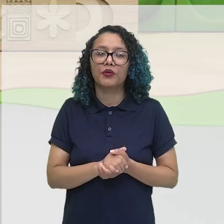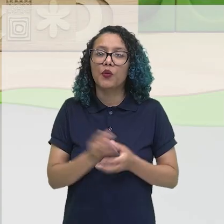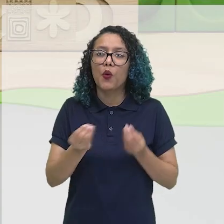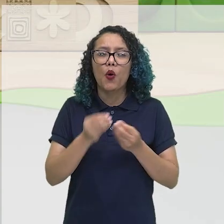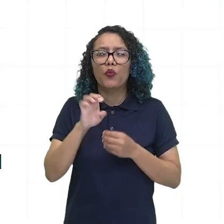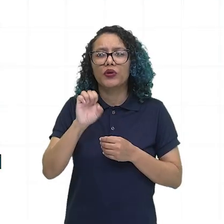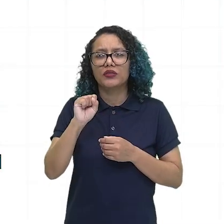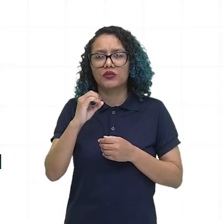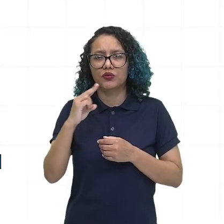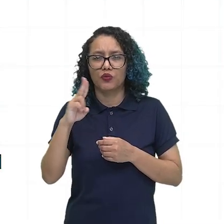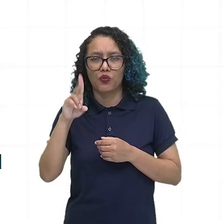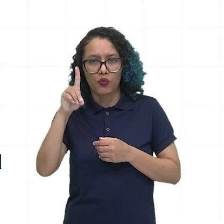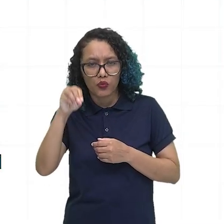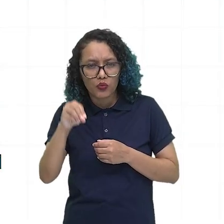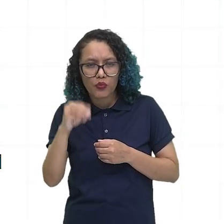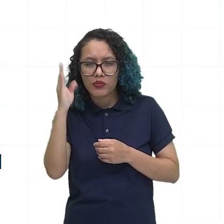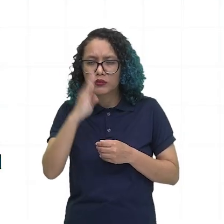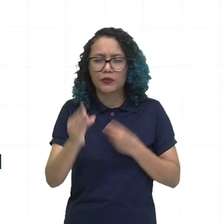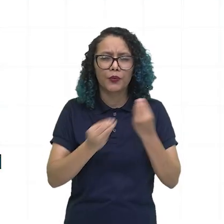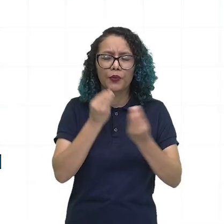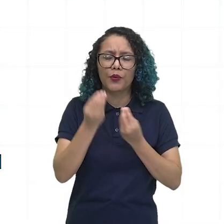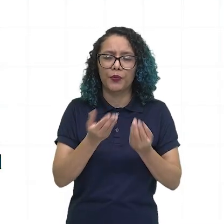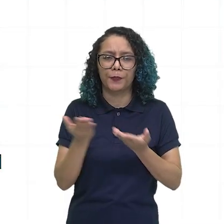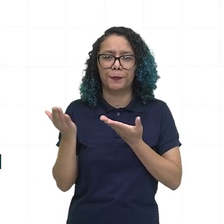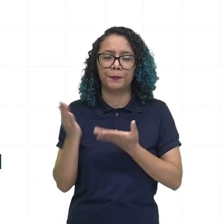escudo brasileiro. Vejam aí.